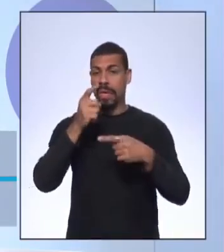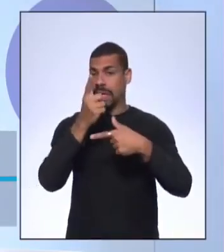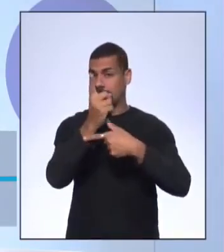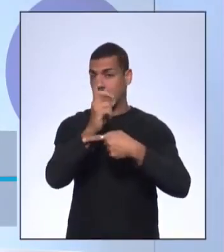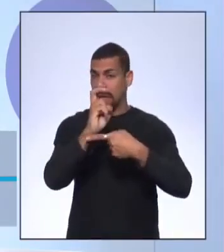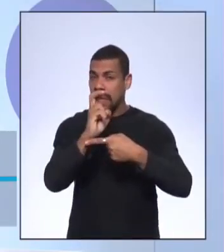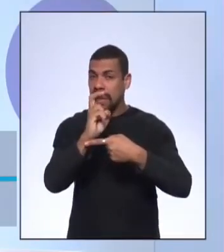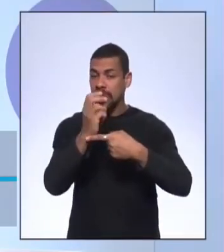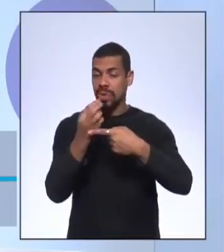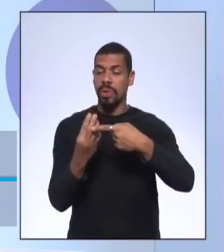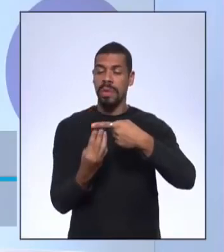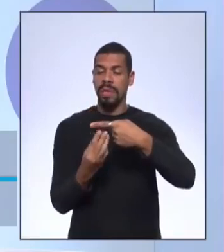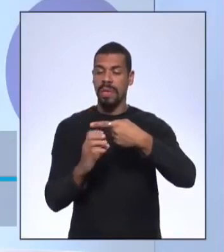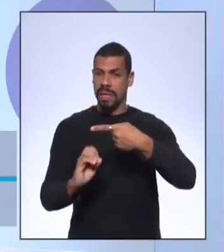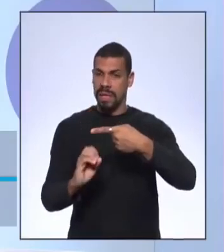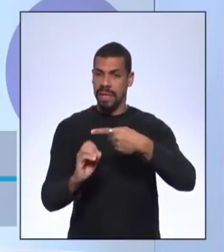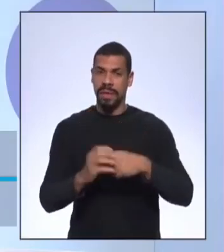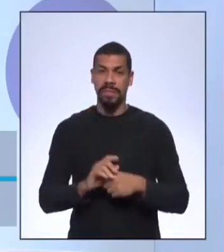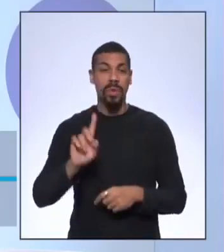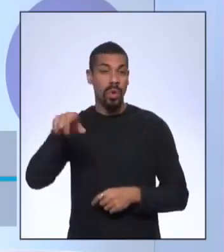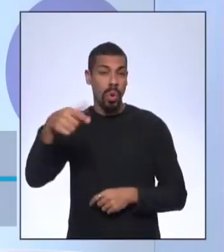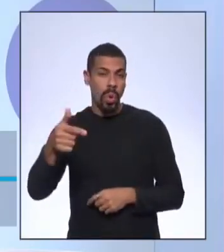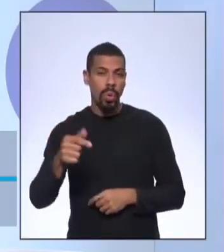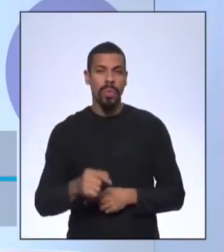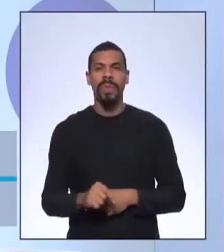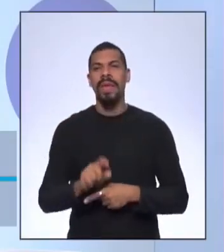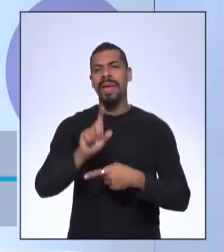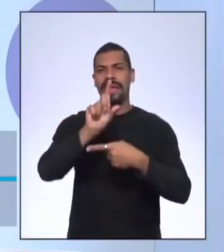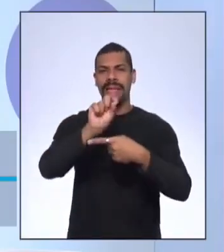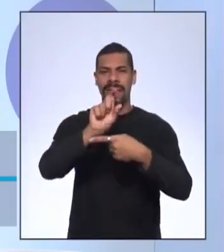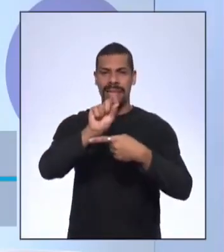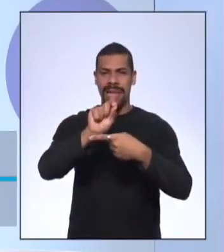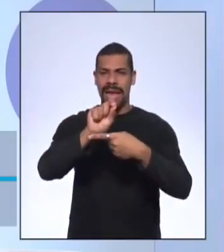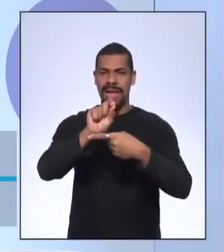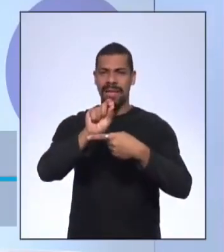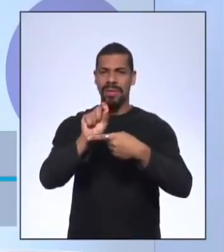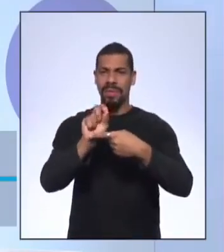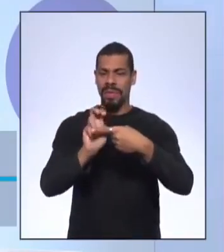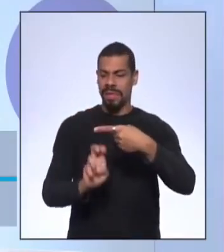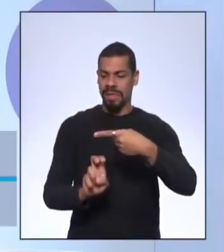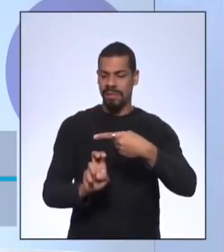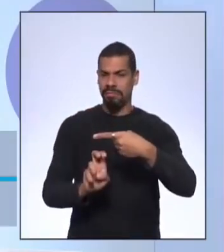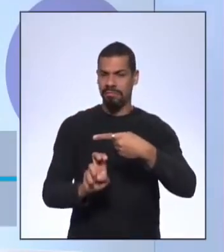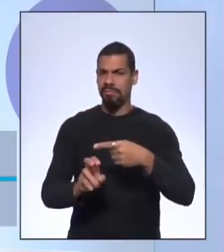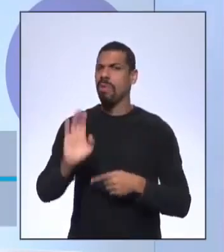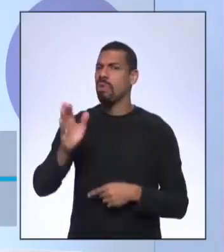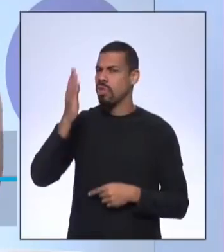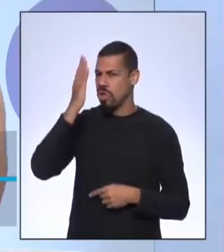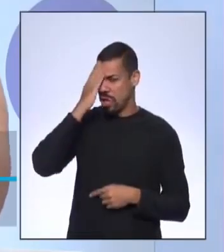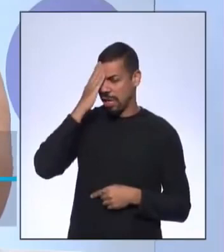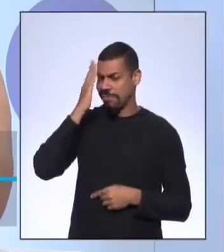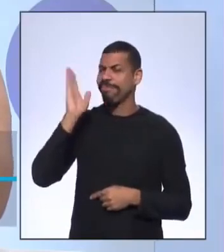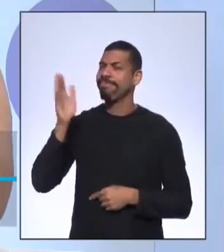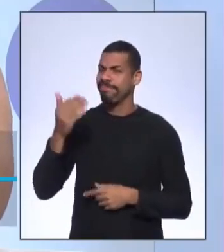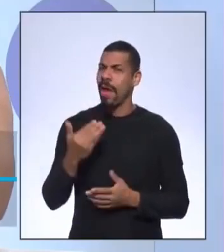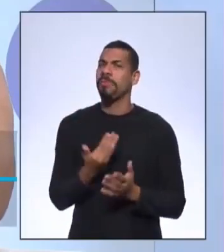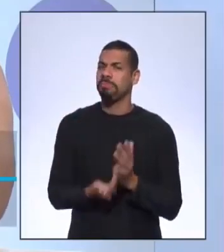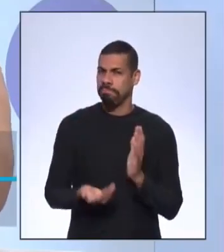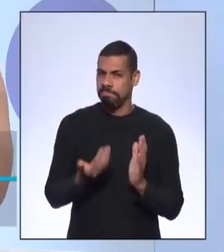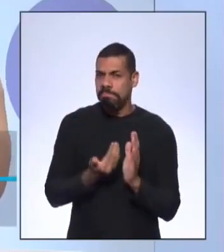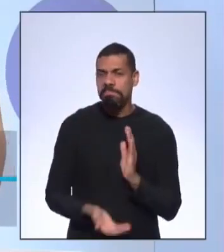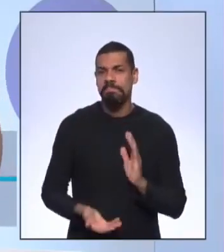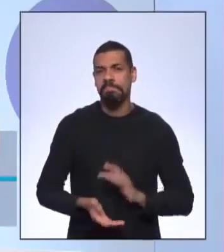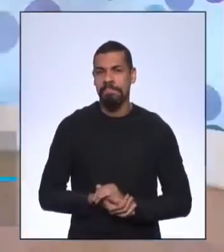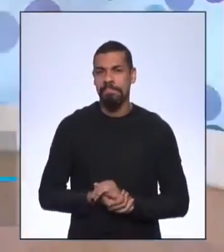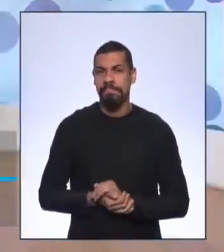30. Tá. E a Beatriz, 10 sobre 5. Eu sei já que eu levei prejuízo.